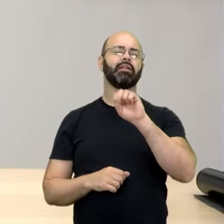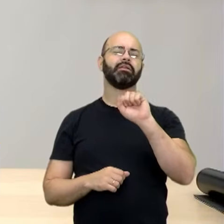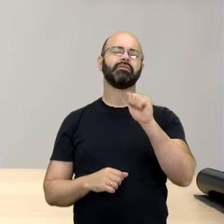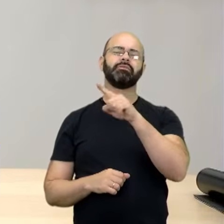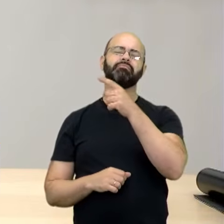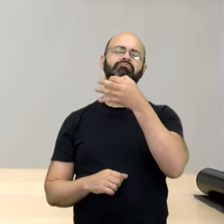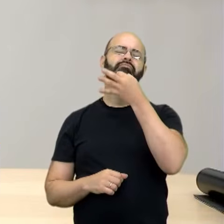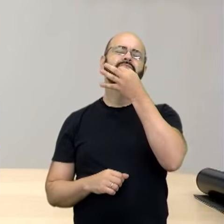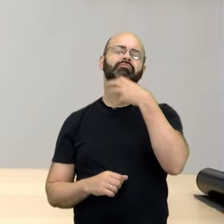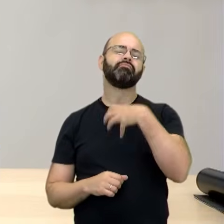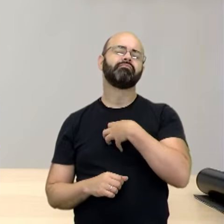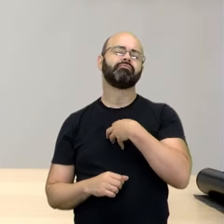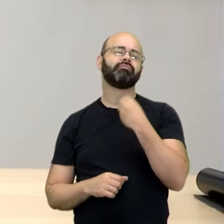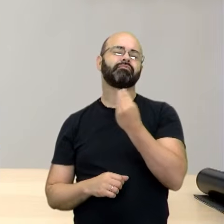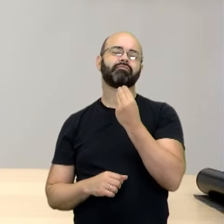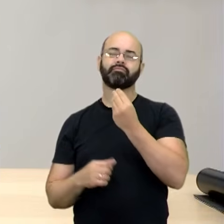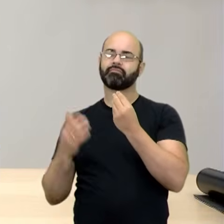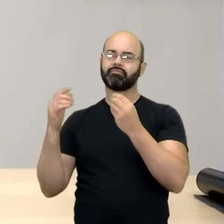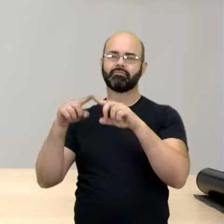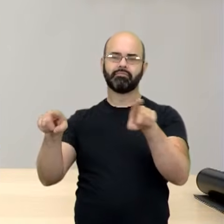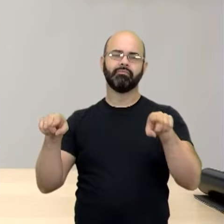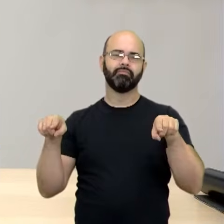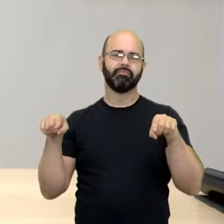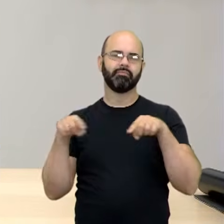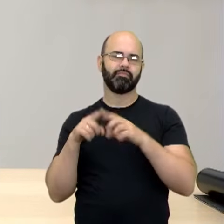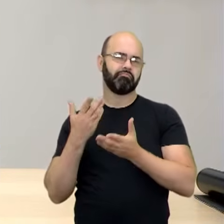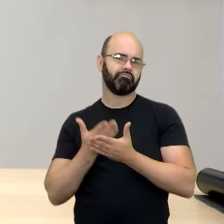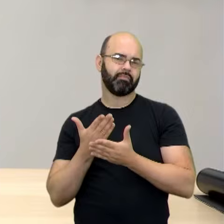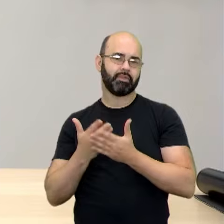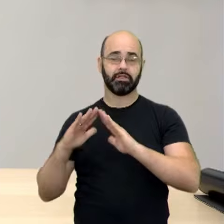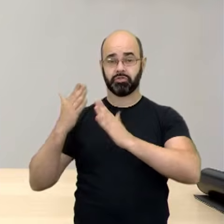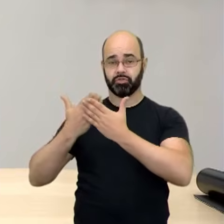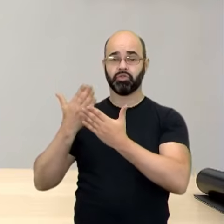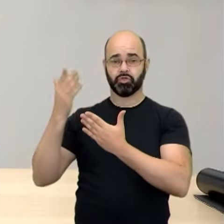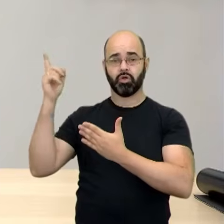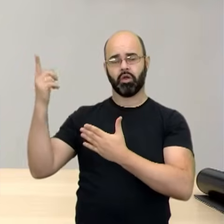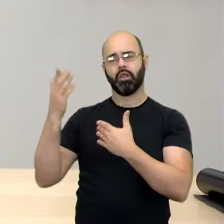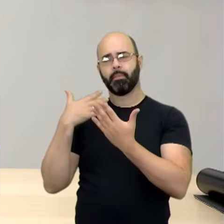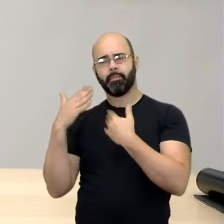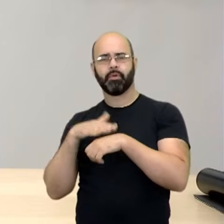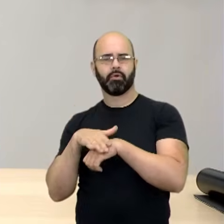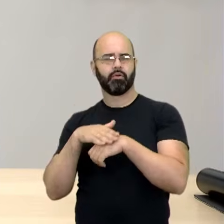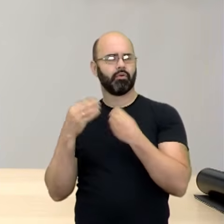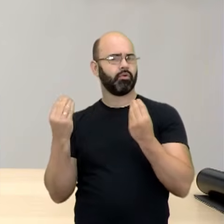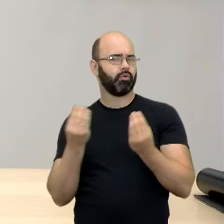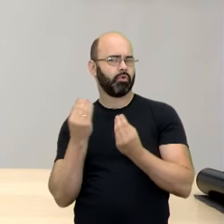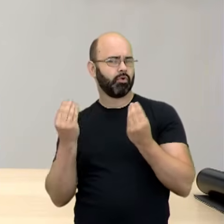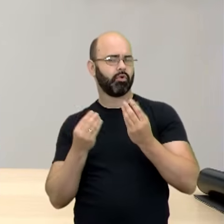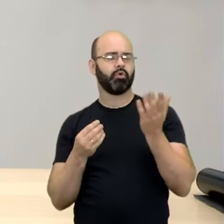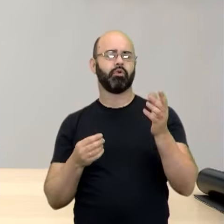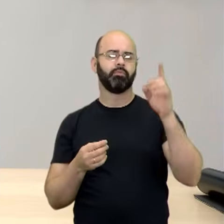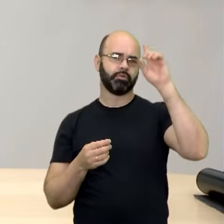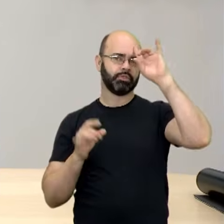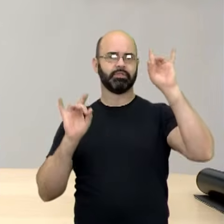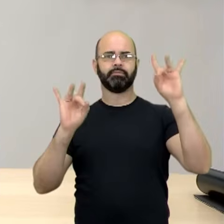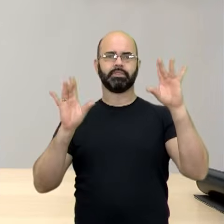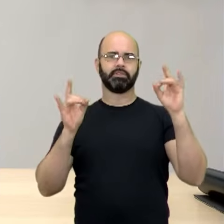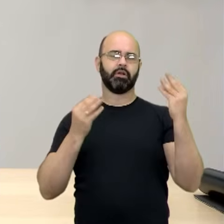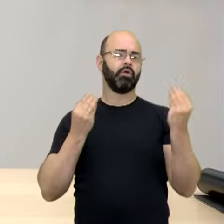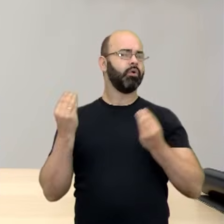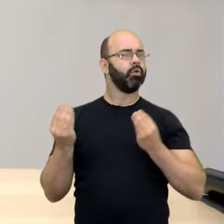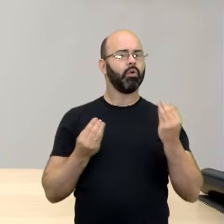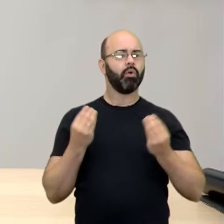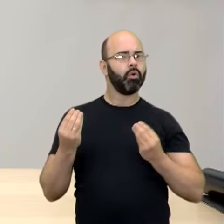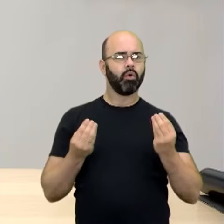dela, sobre o que vocês conversaram aí na escola, Larissa, acerca dessa data, acerca da importância de discutir,